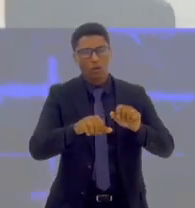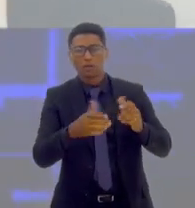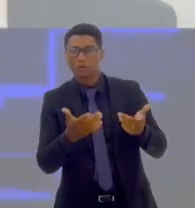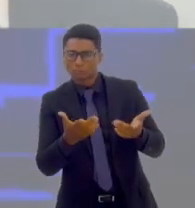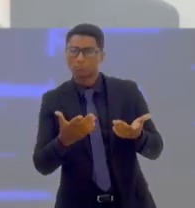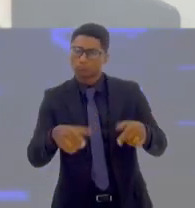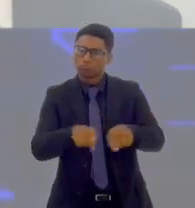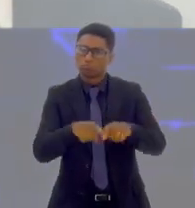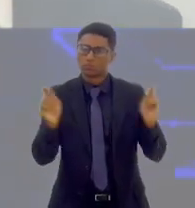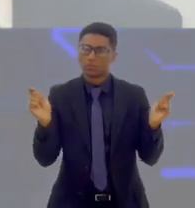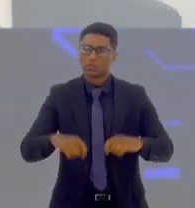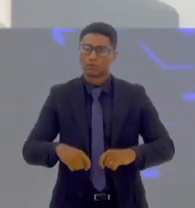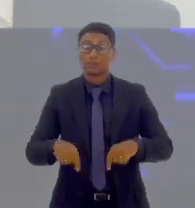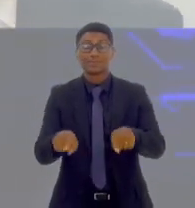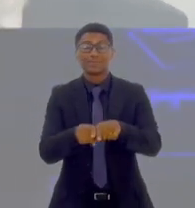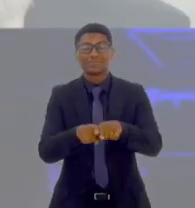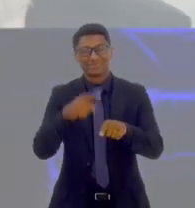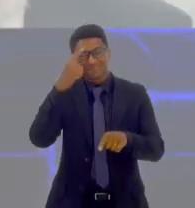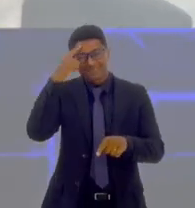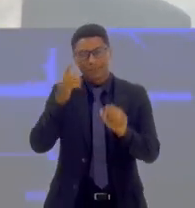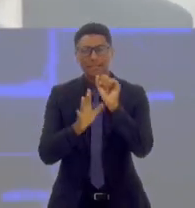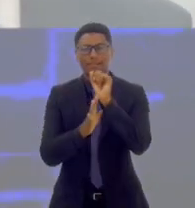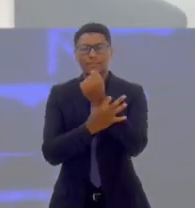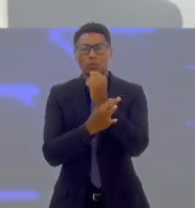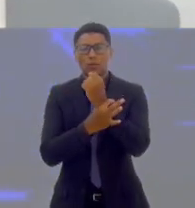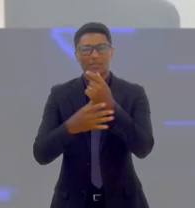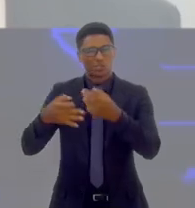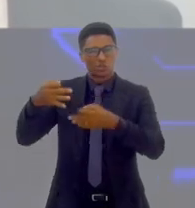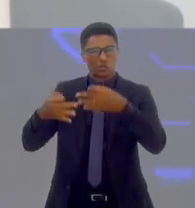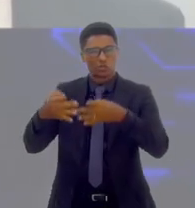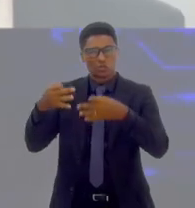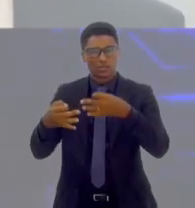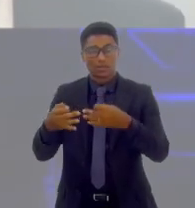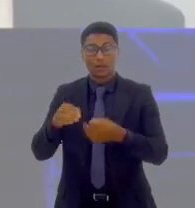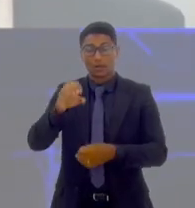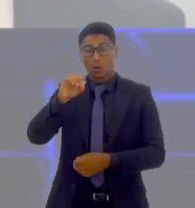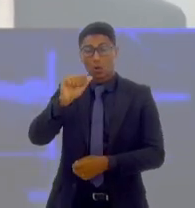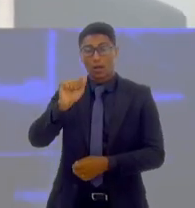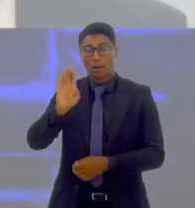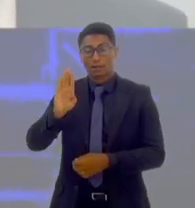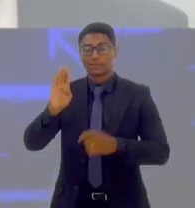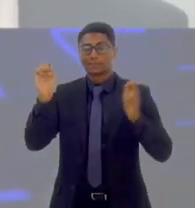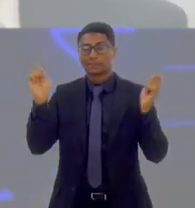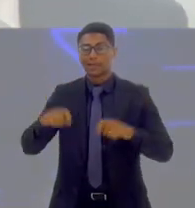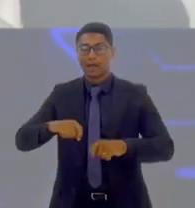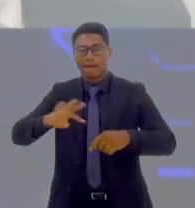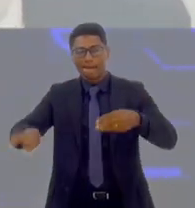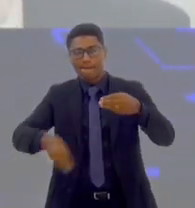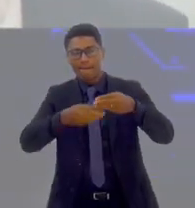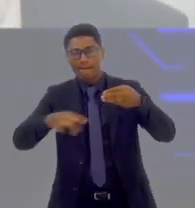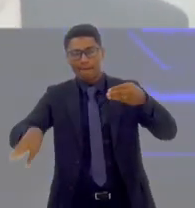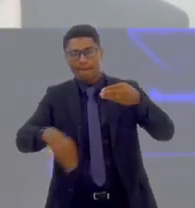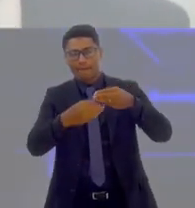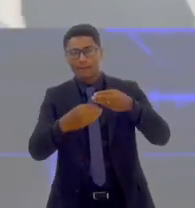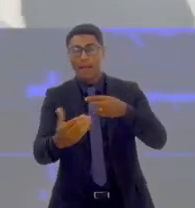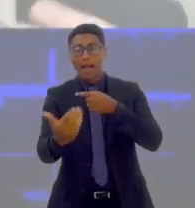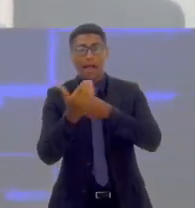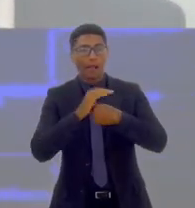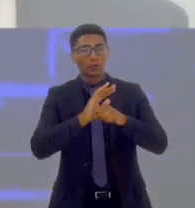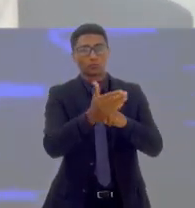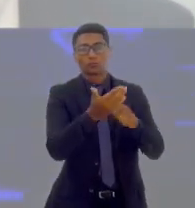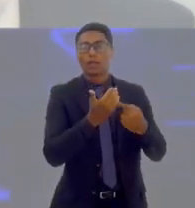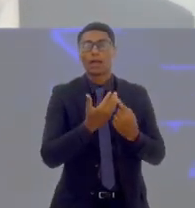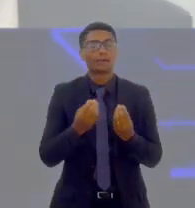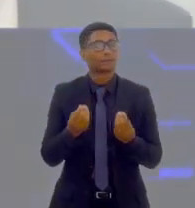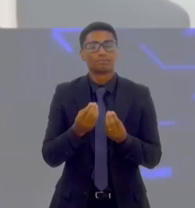questão da segurança jurídica, é a contribuição da ordem para que a gente tenha um arcabouço de